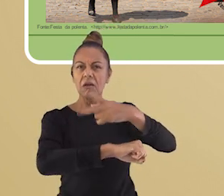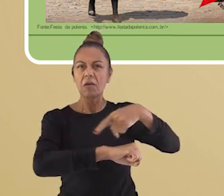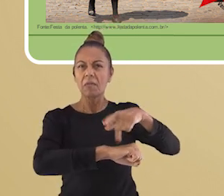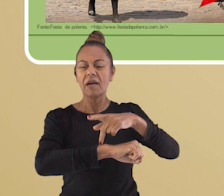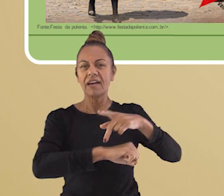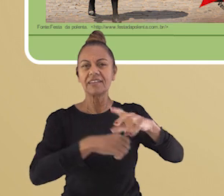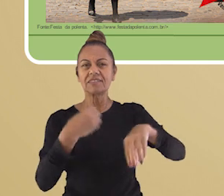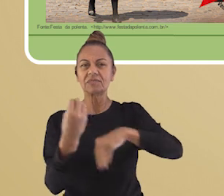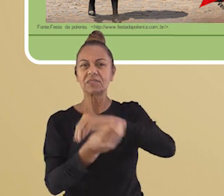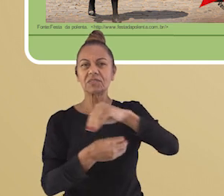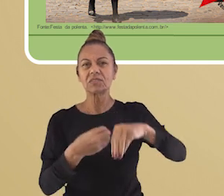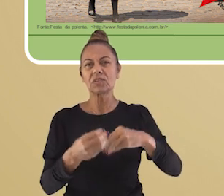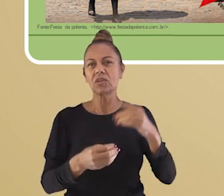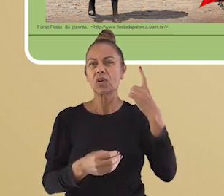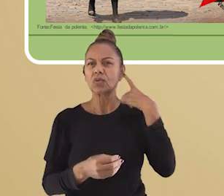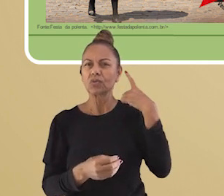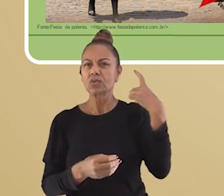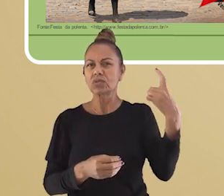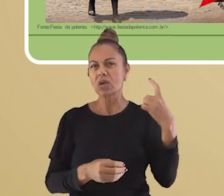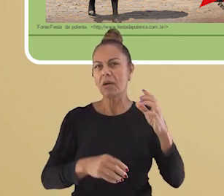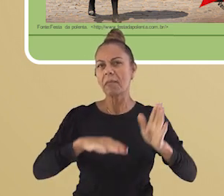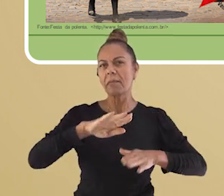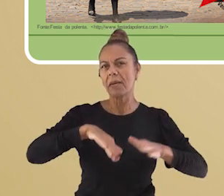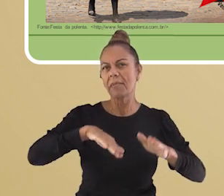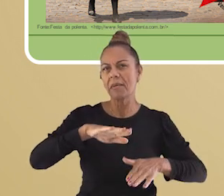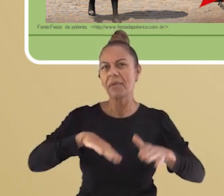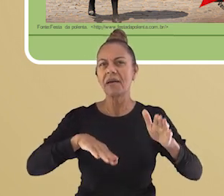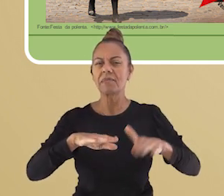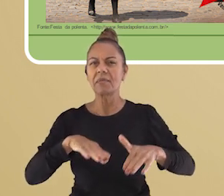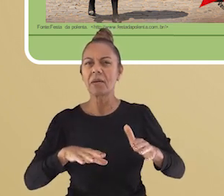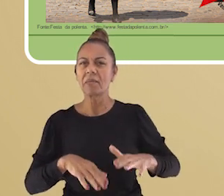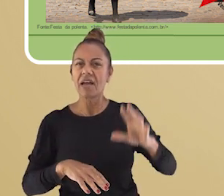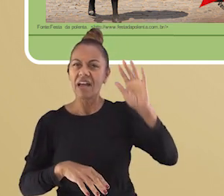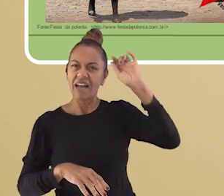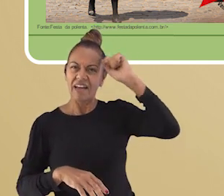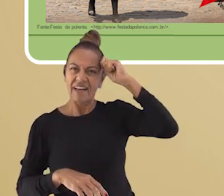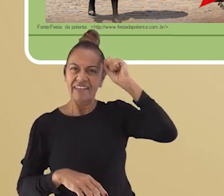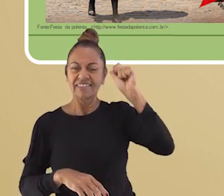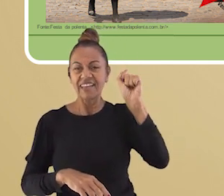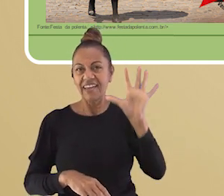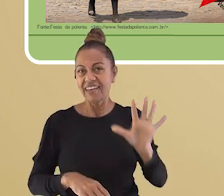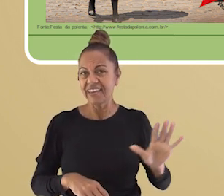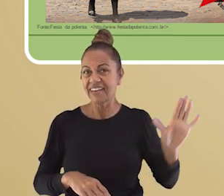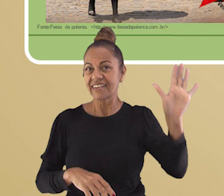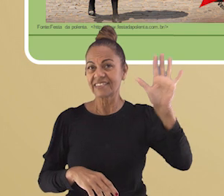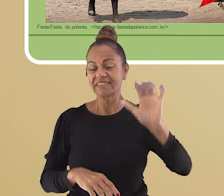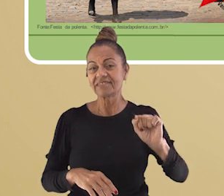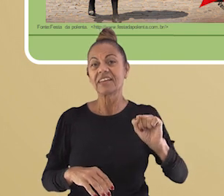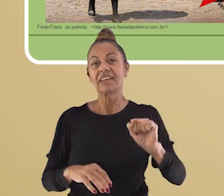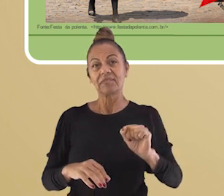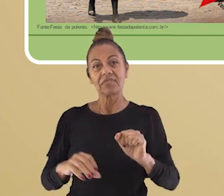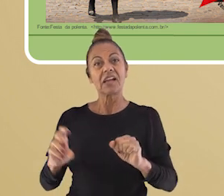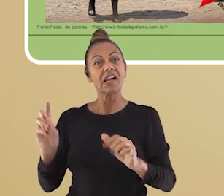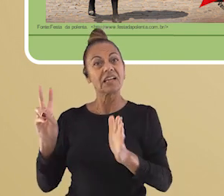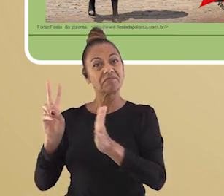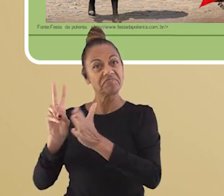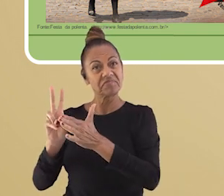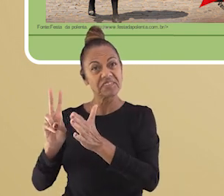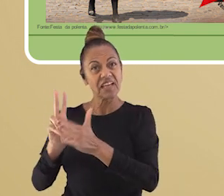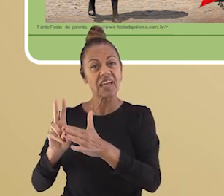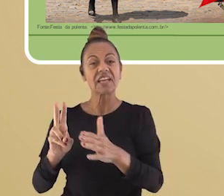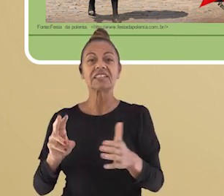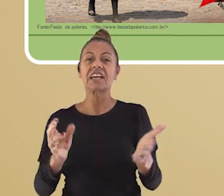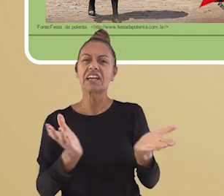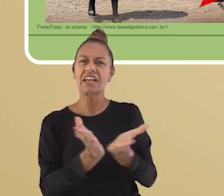pois une o som e o batuque das expressões culturais negras e indígenas e a religiosidade